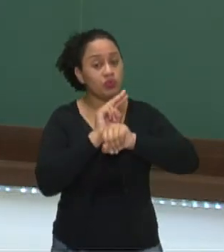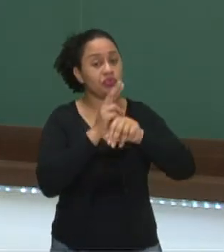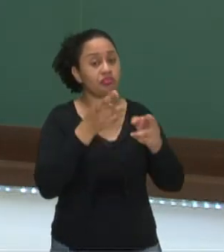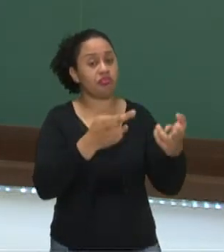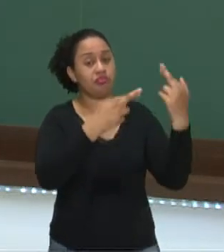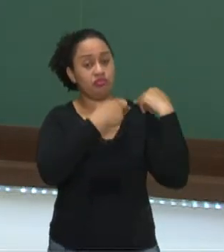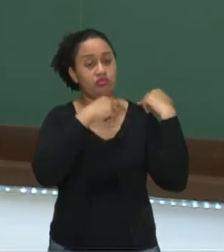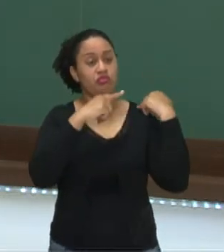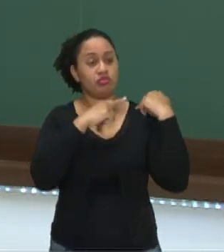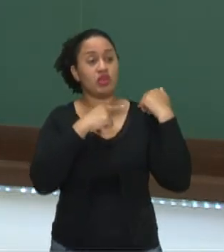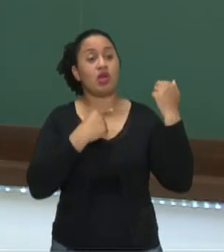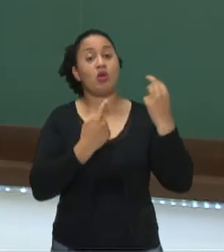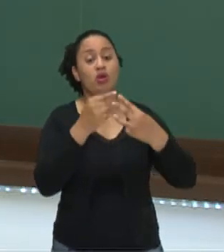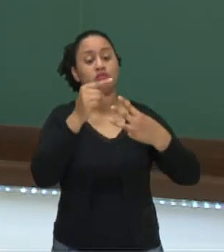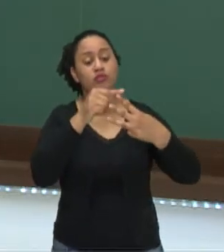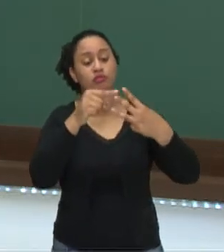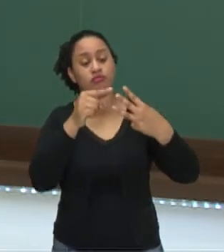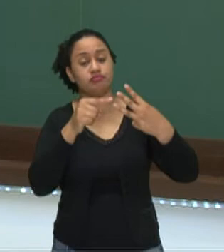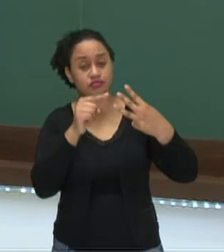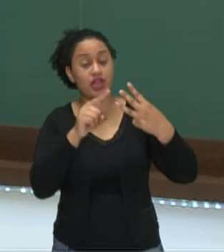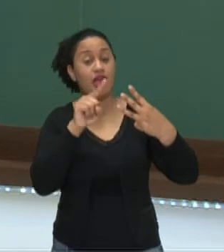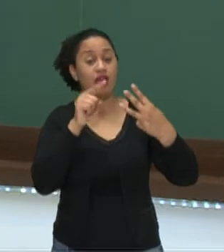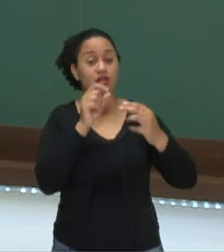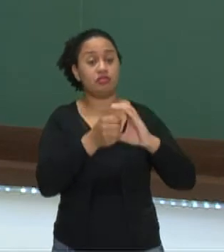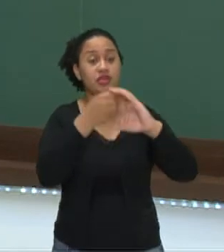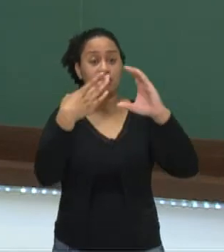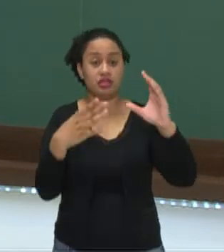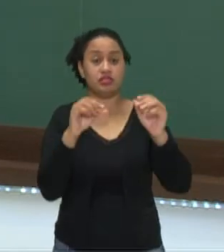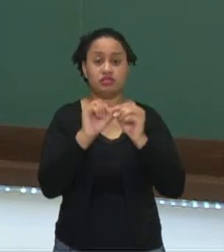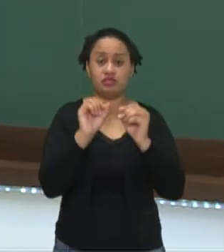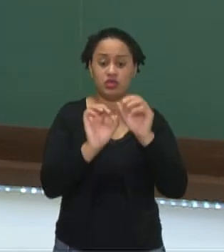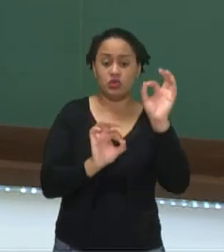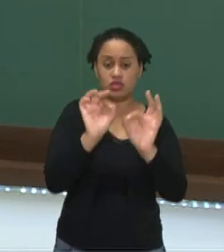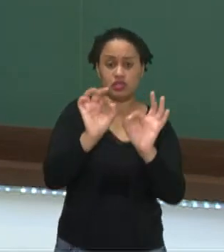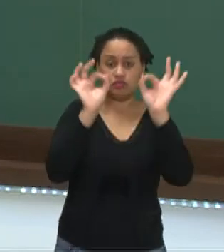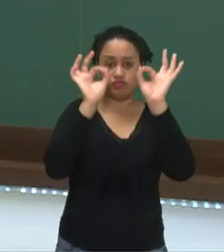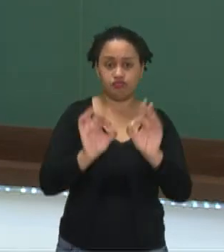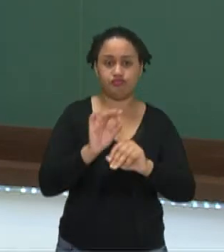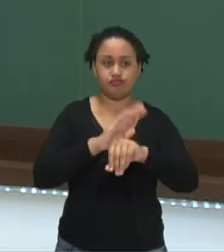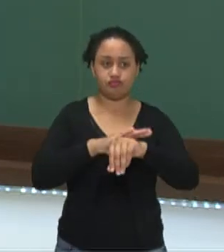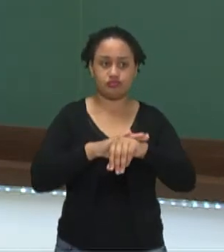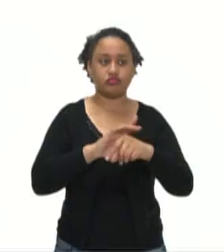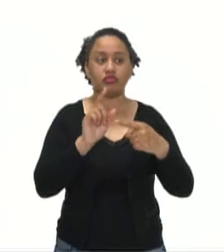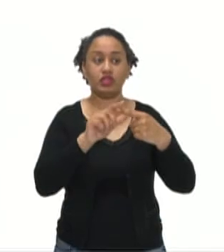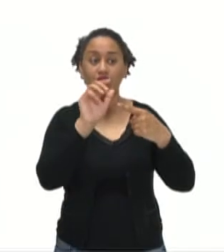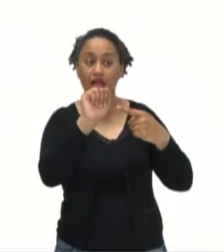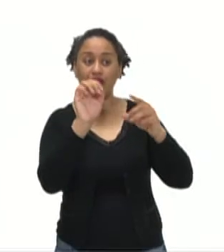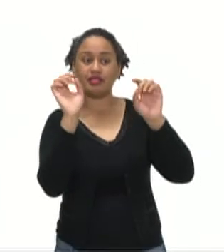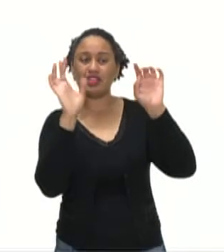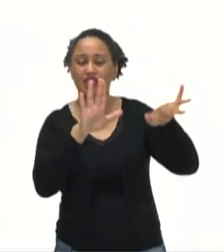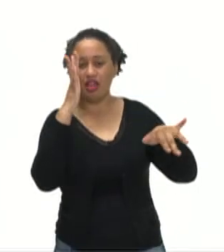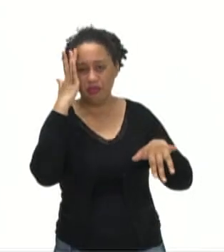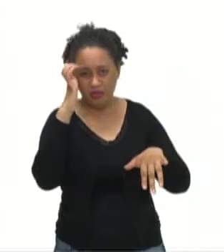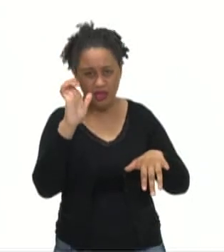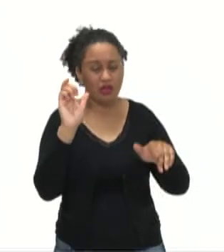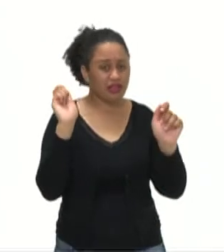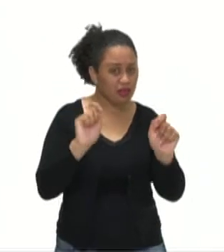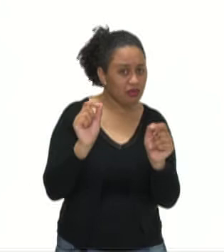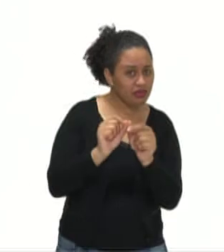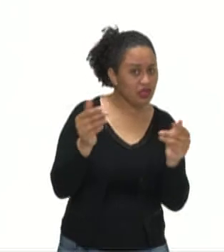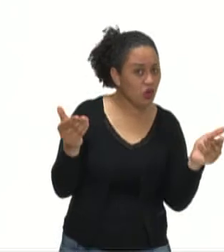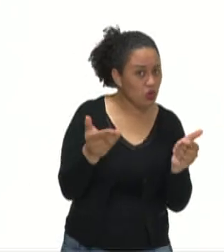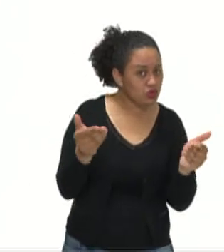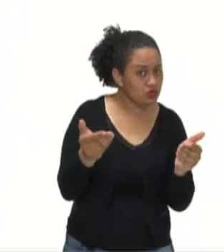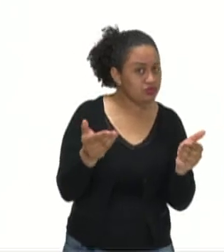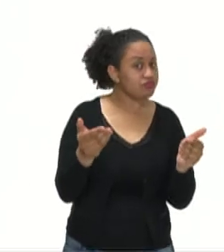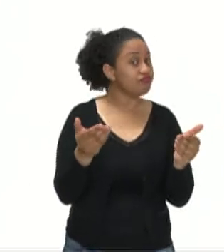responsabilidades. Qual dessas alternativas é uma característica de fazer essa boa gestão do tempo? Letra A, deixar para amanhã o que se pode fazer